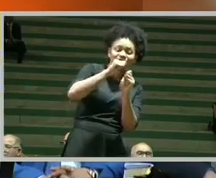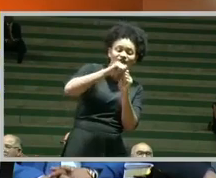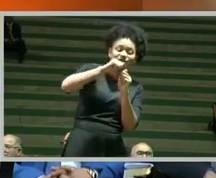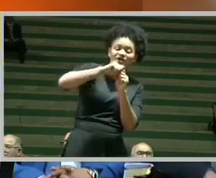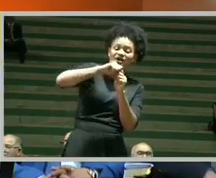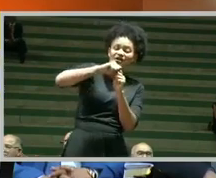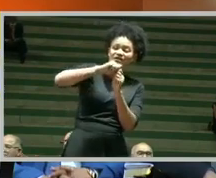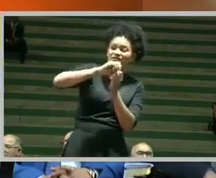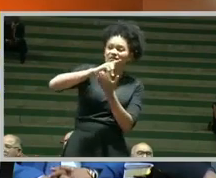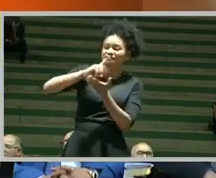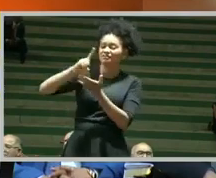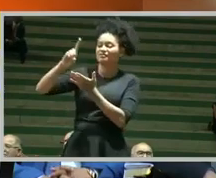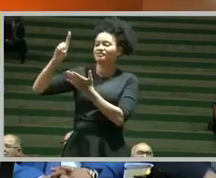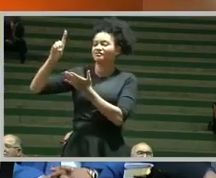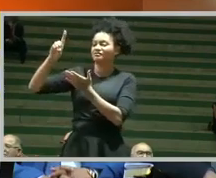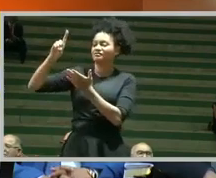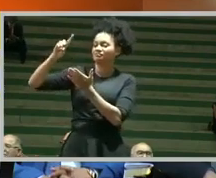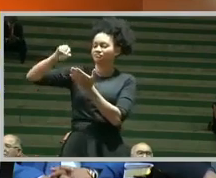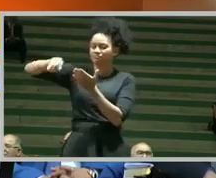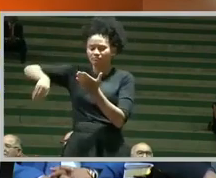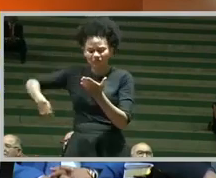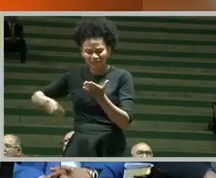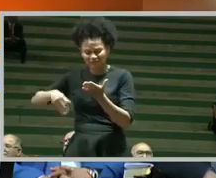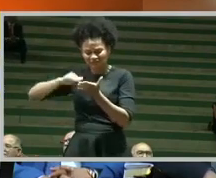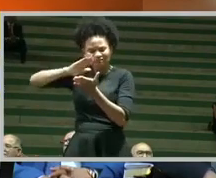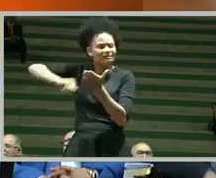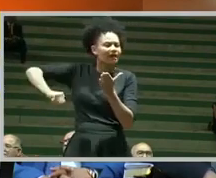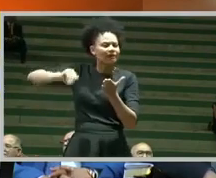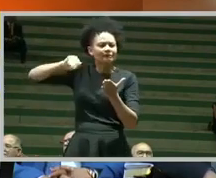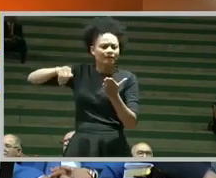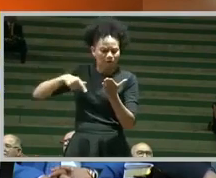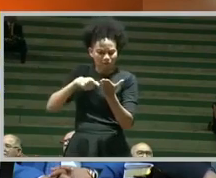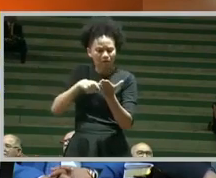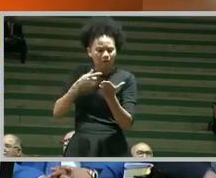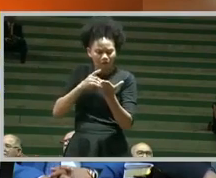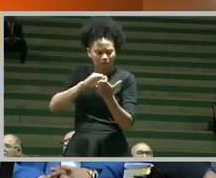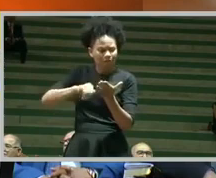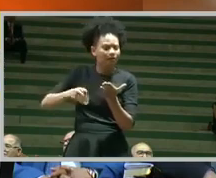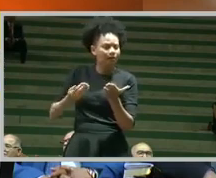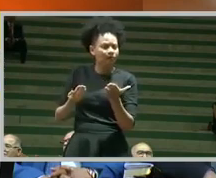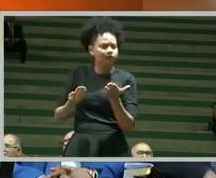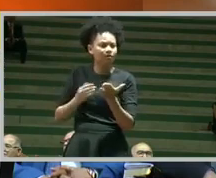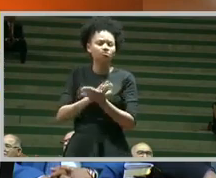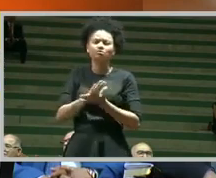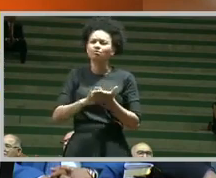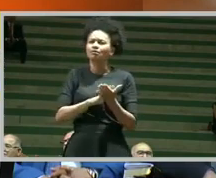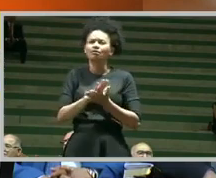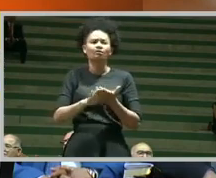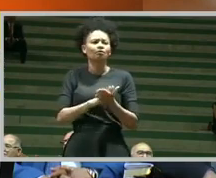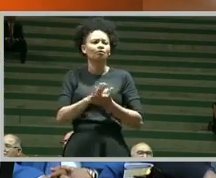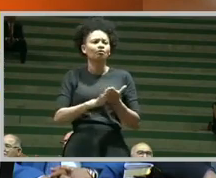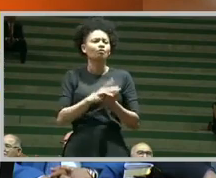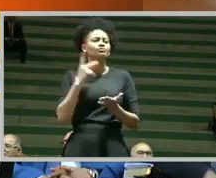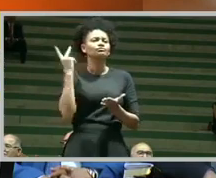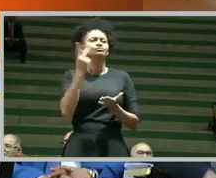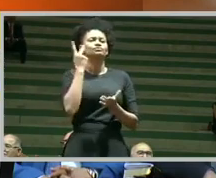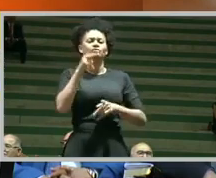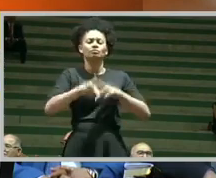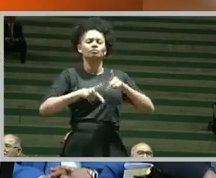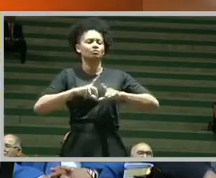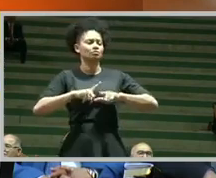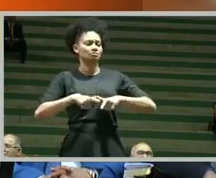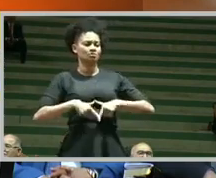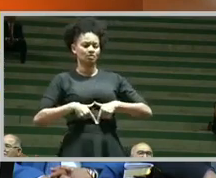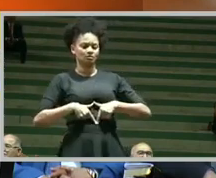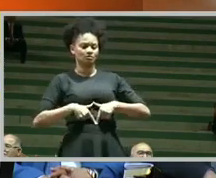criou. Tire Deus da Bíblia. O que é que sobra da Bíblia? Nada. Onde é que está a história de Israel?